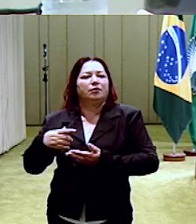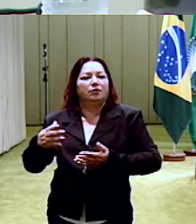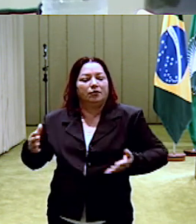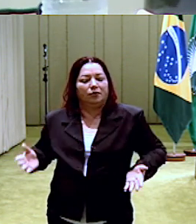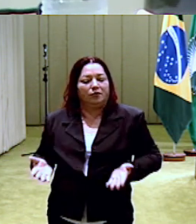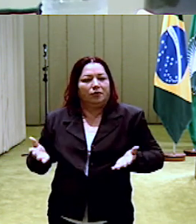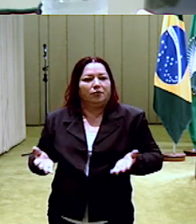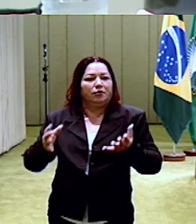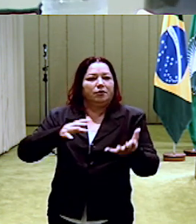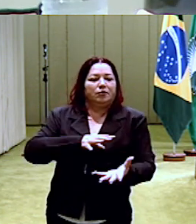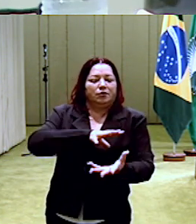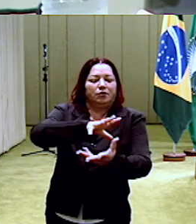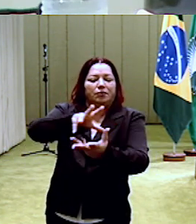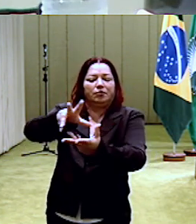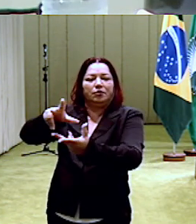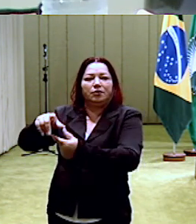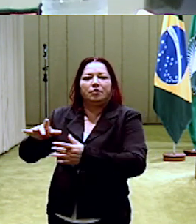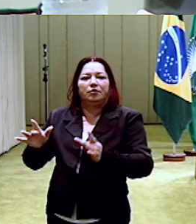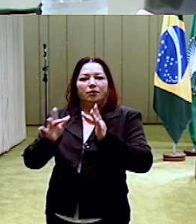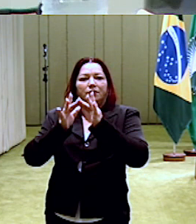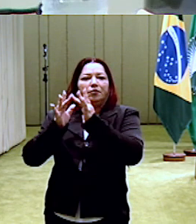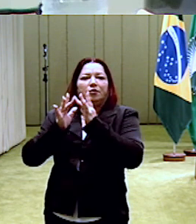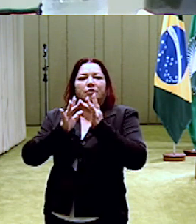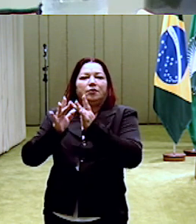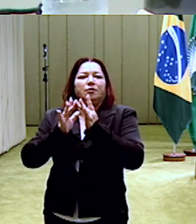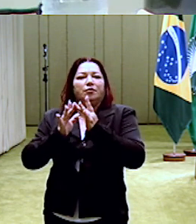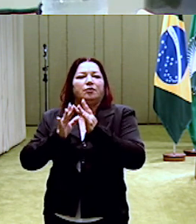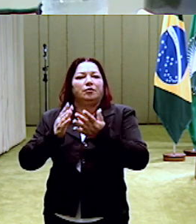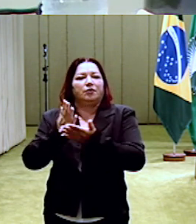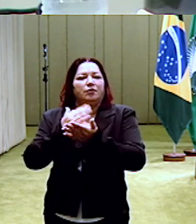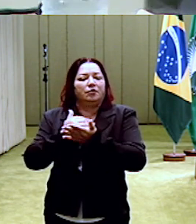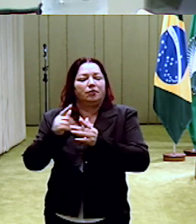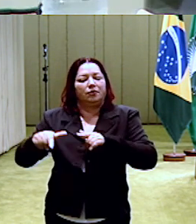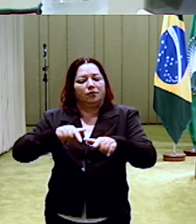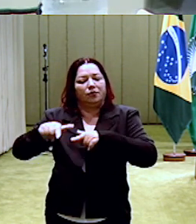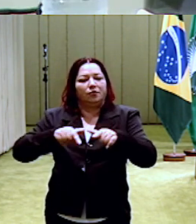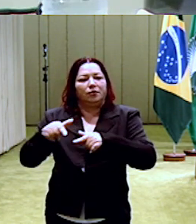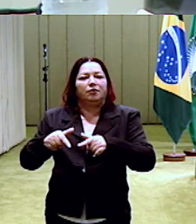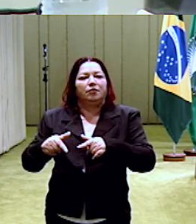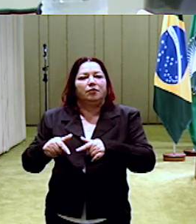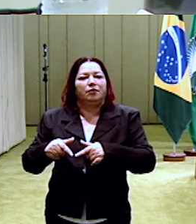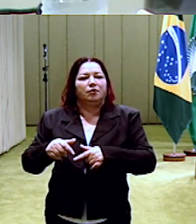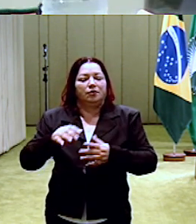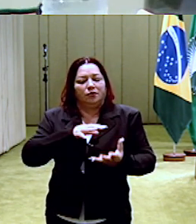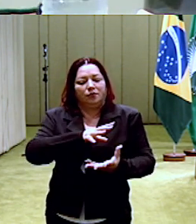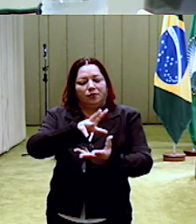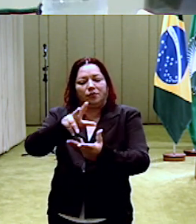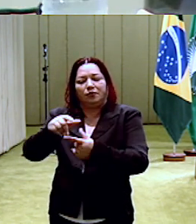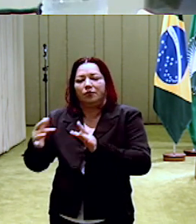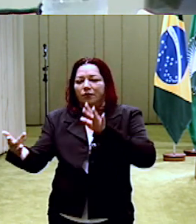avanço da globalização econômica e a divisão internacional do trabalho. nesse mundo